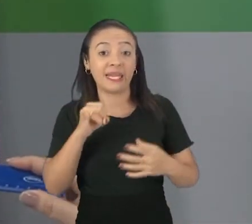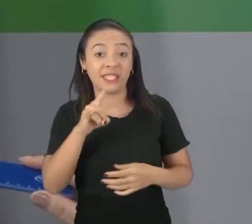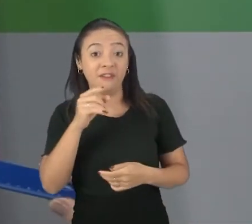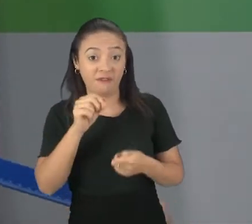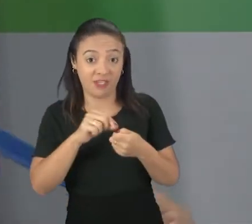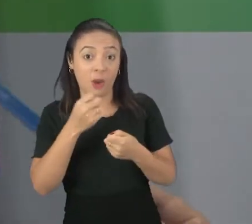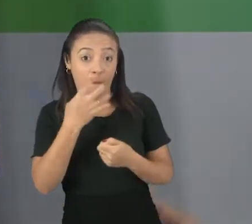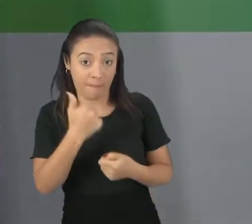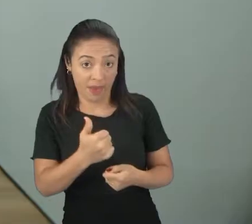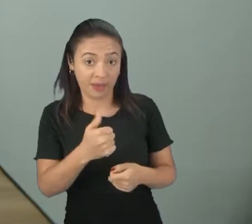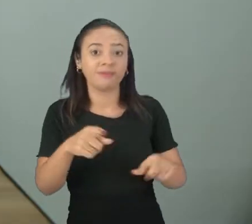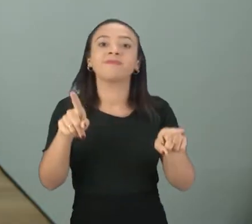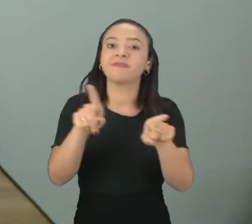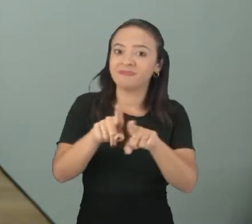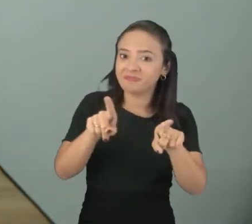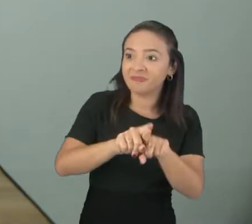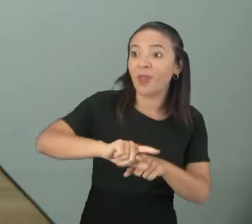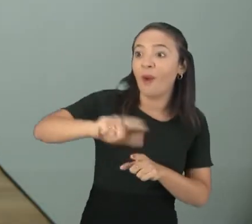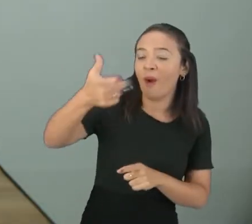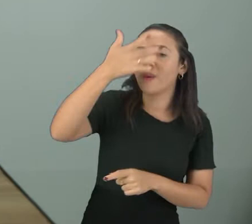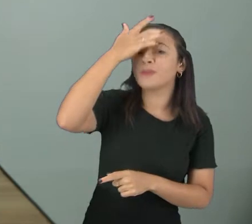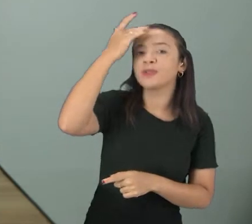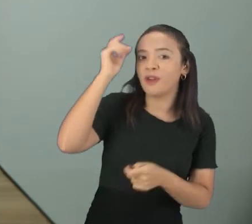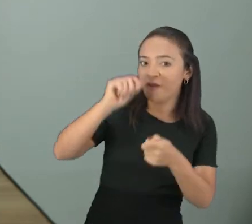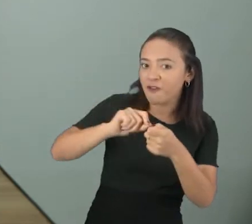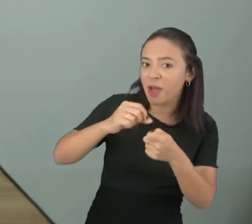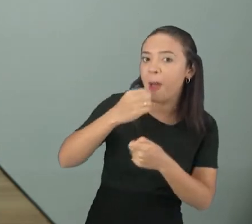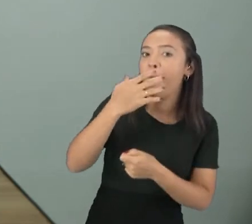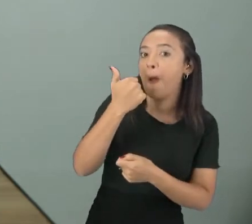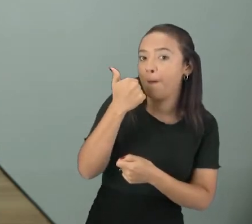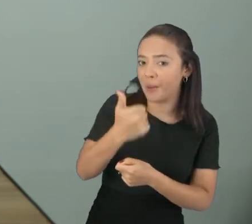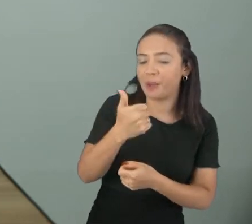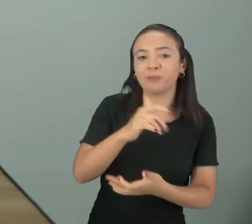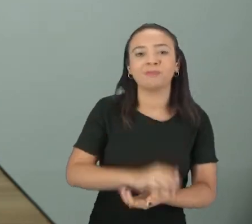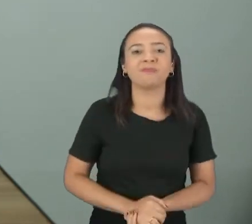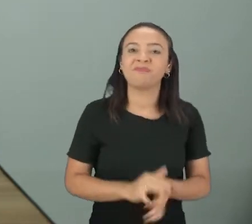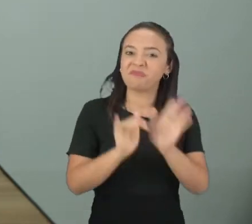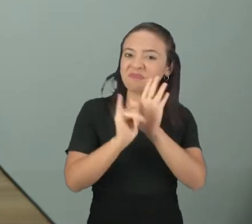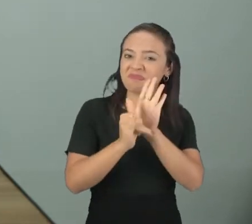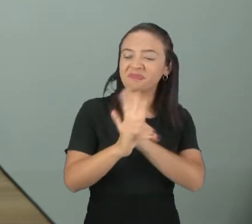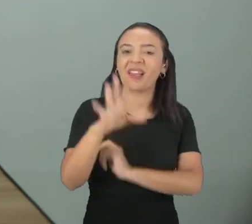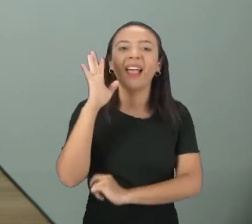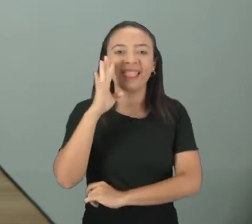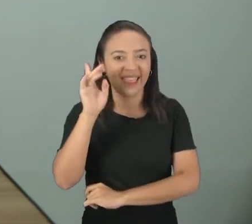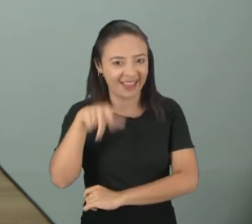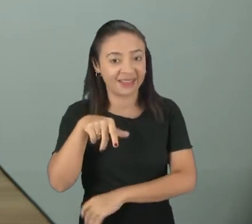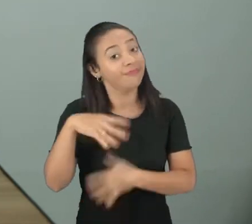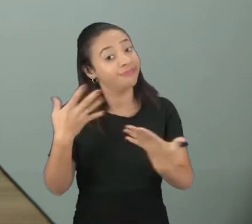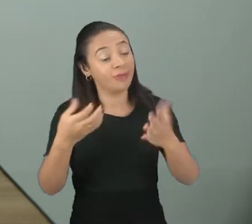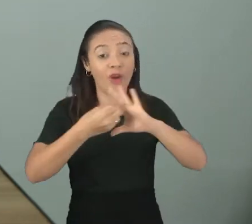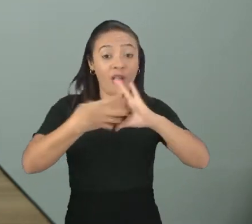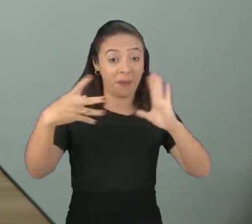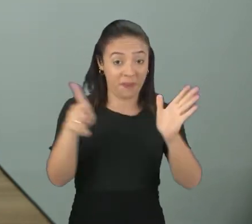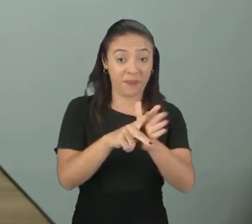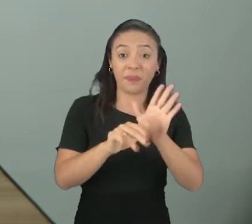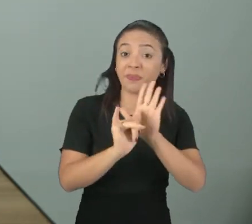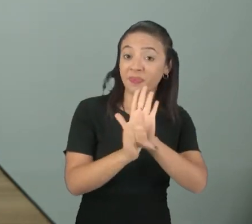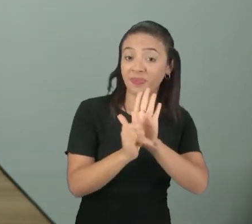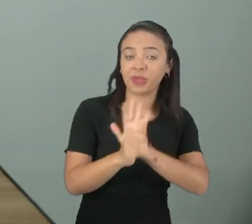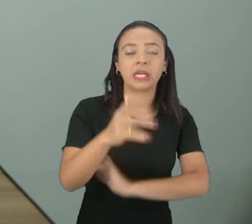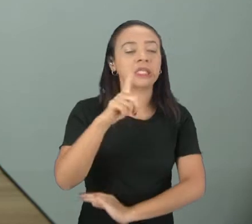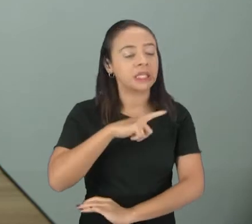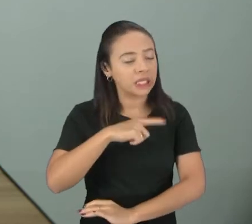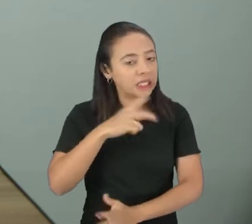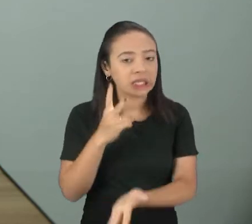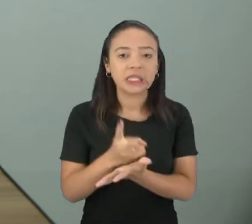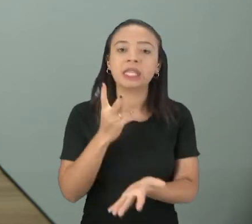a outra, né? Que fábula interessante. Então, uma das características da fábula é que sempre vai